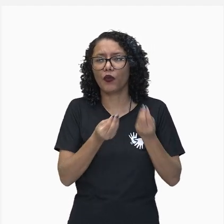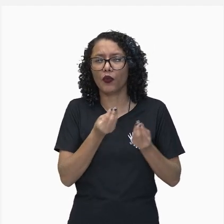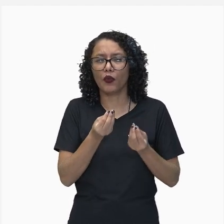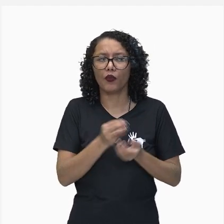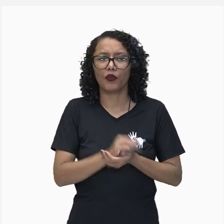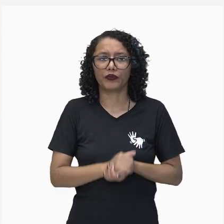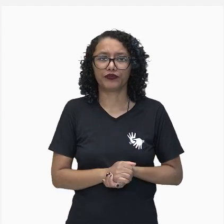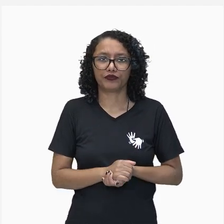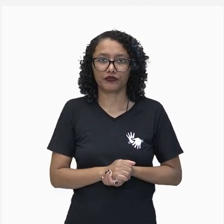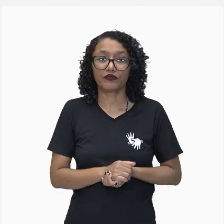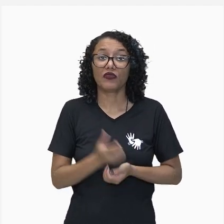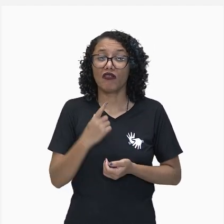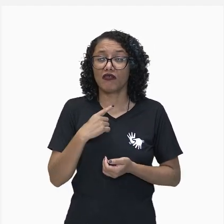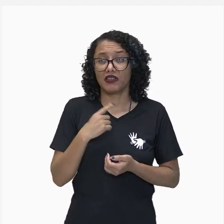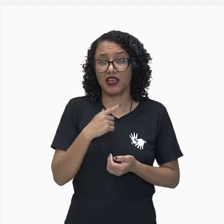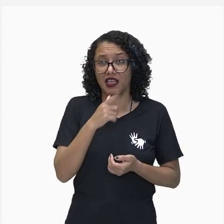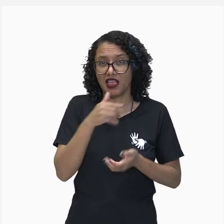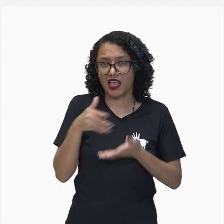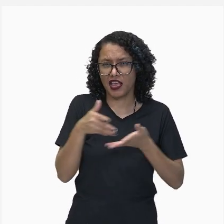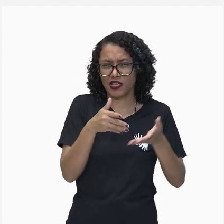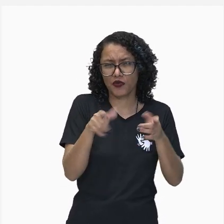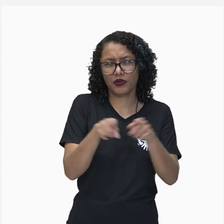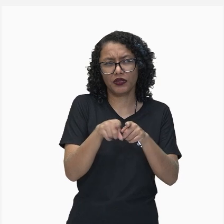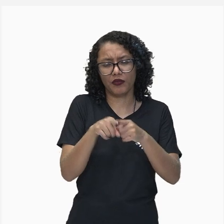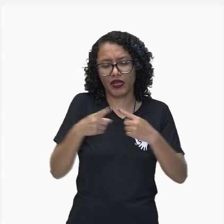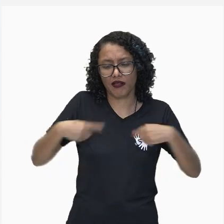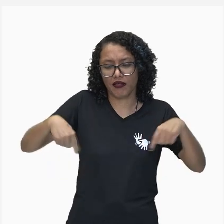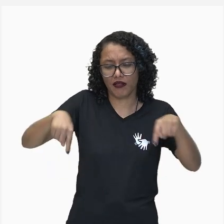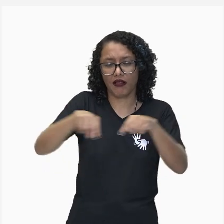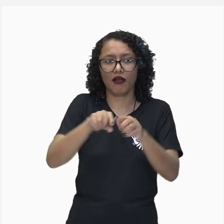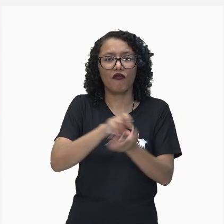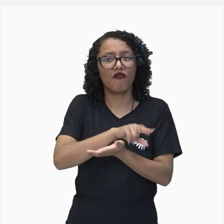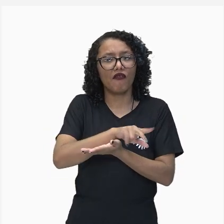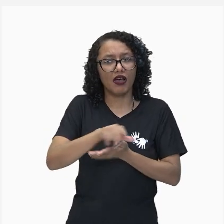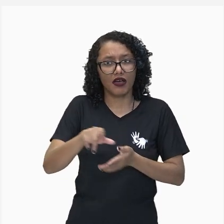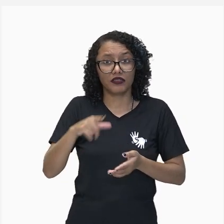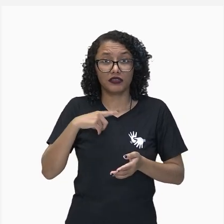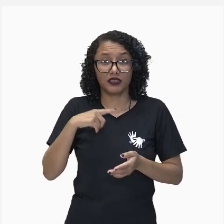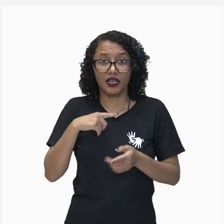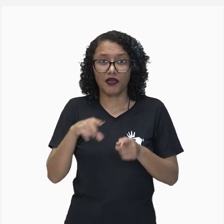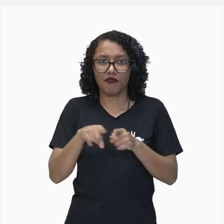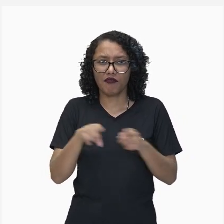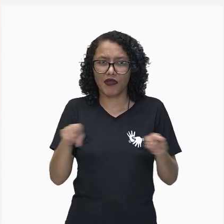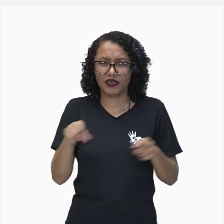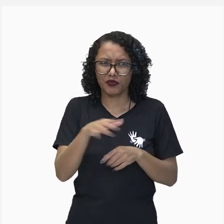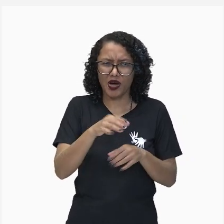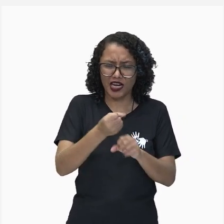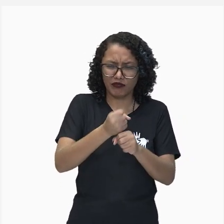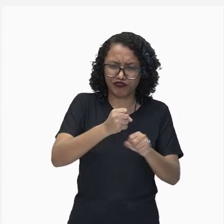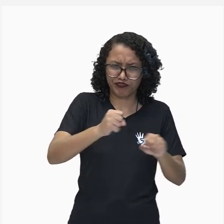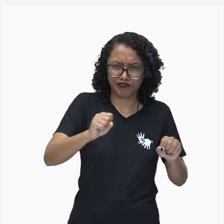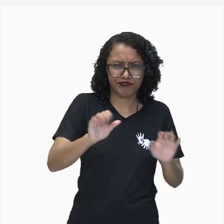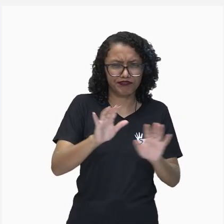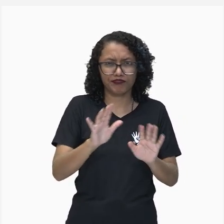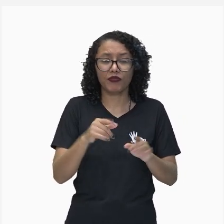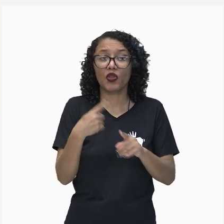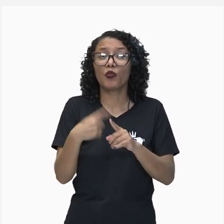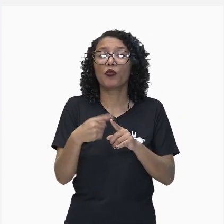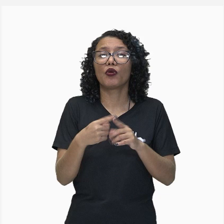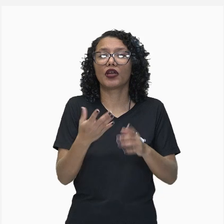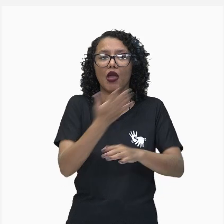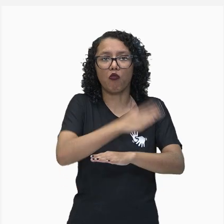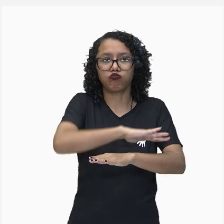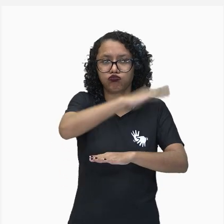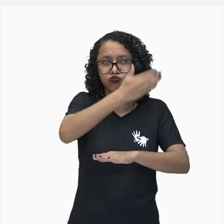vai ser composta por vários rios e lagos. Apesar de não ter aí uma grande extensão devido ao relevo montanhoso, como a gente acabou